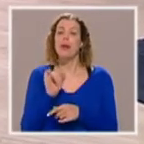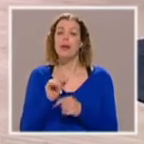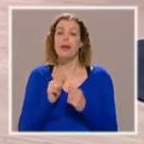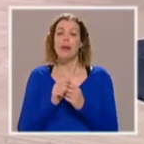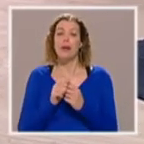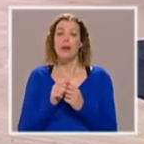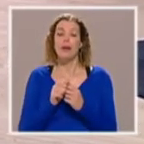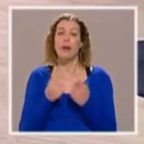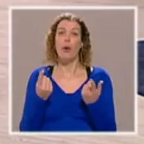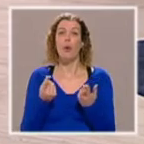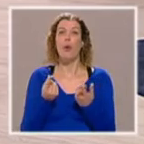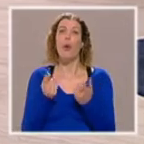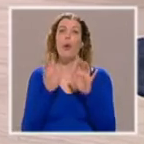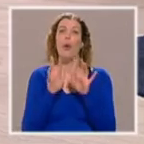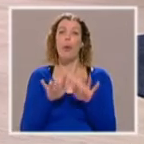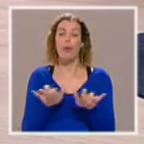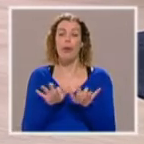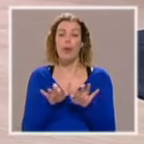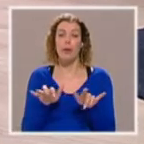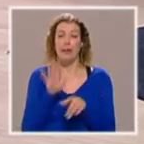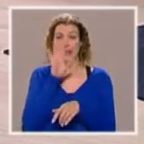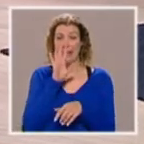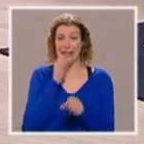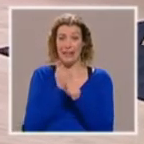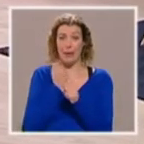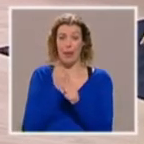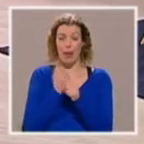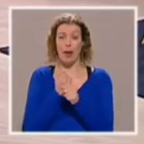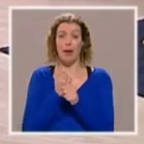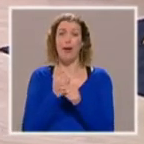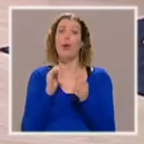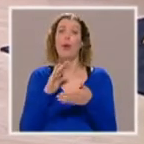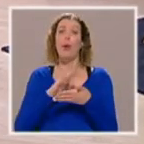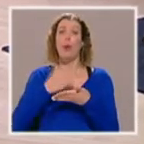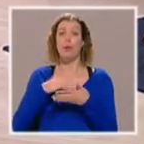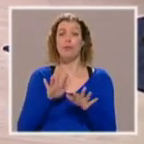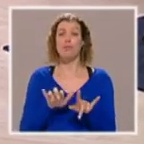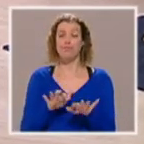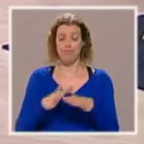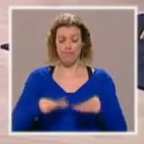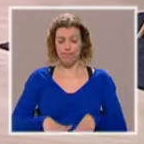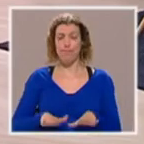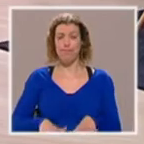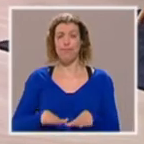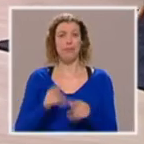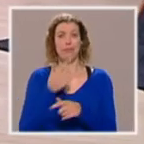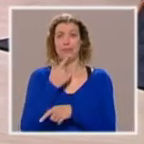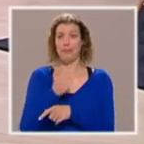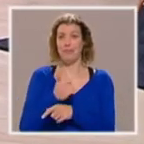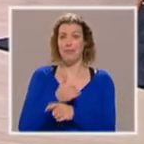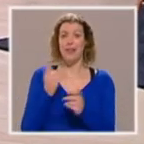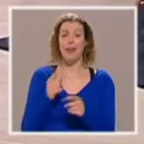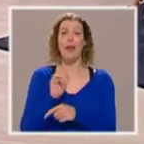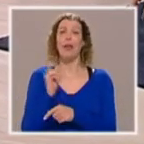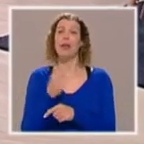uso o computador. Quando se está a trabalhar, não se deve ter o computador em cima das pernas e, já que falamos disso, também não se